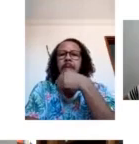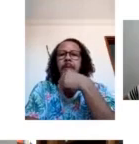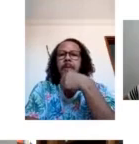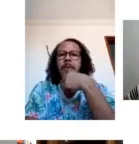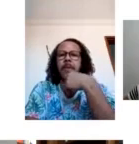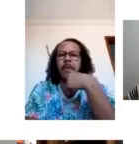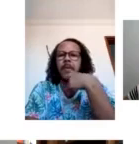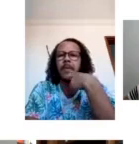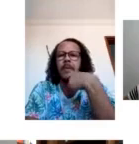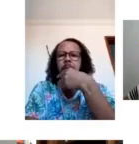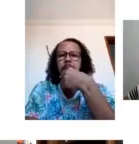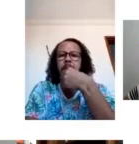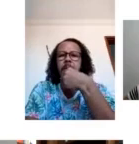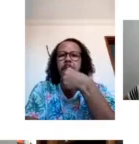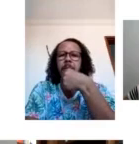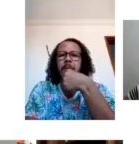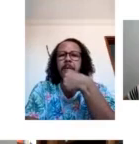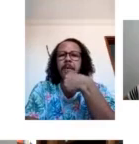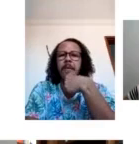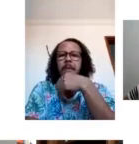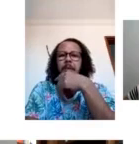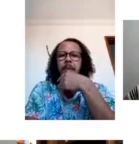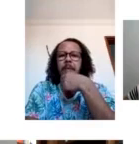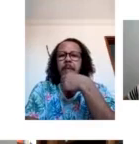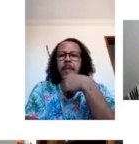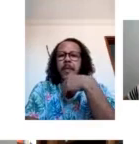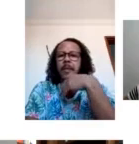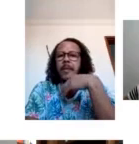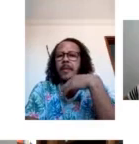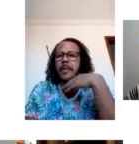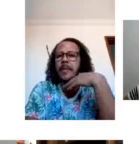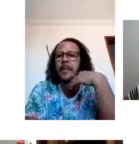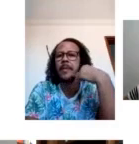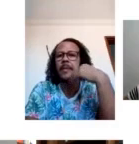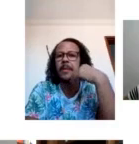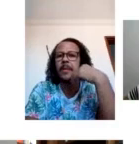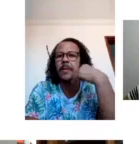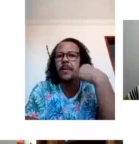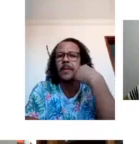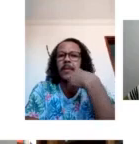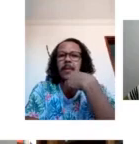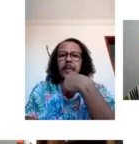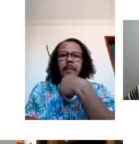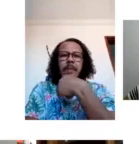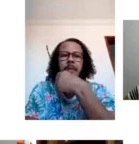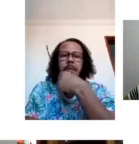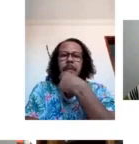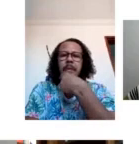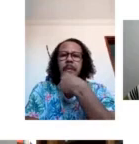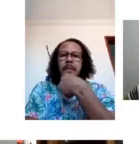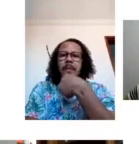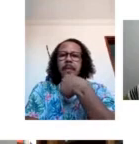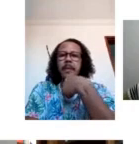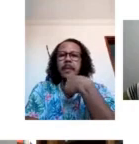percebe uma série de problemas que vem se acumulando ao longo do tempo e dos editais. Então, foi